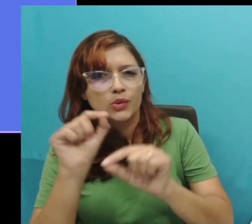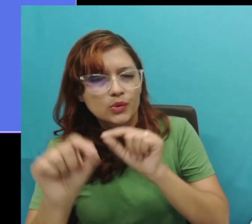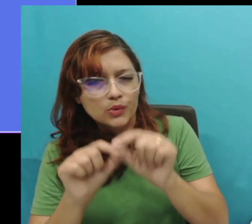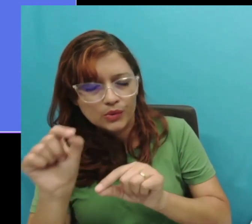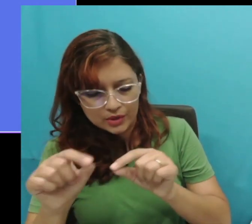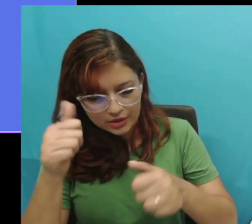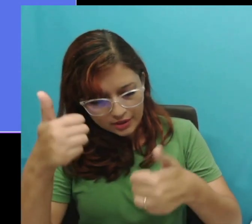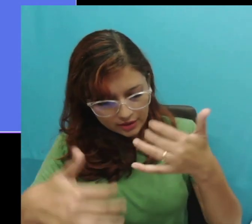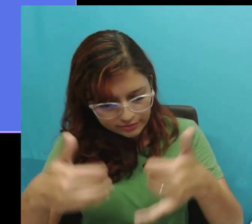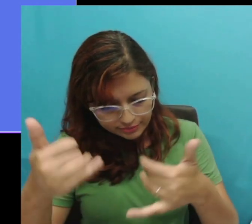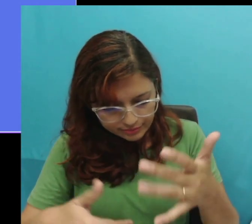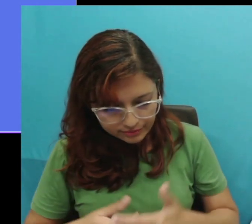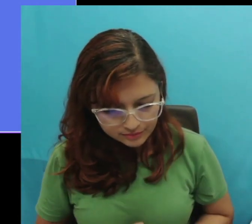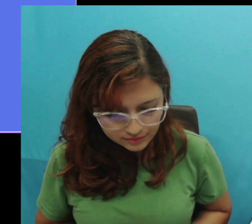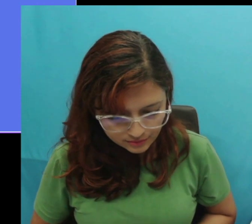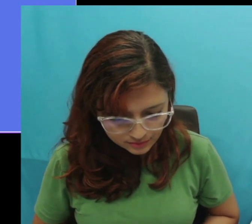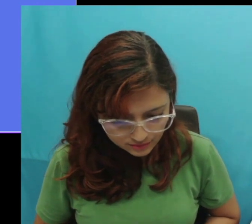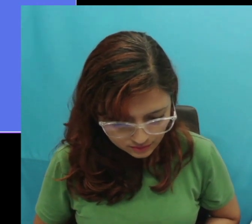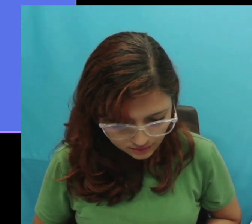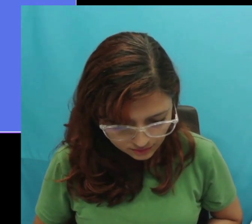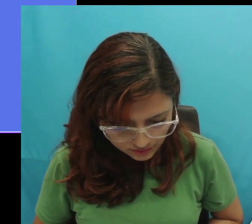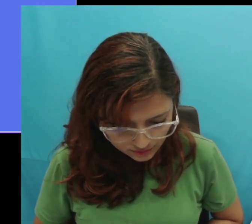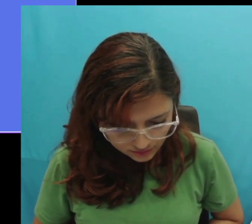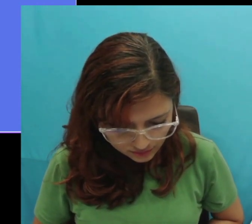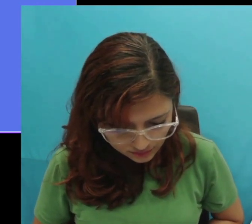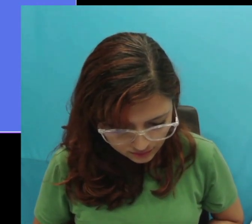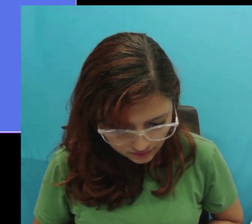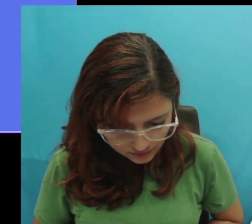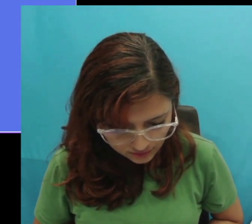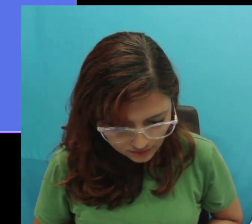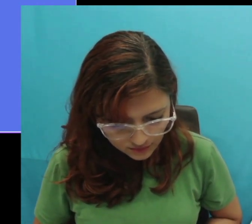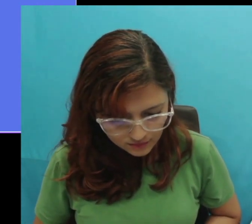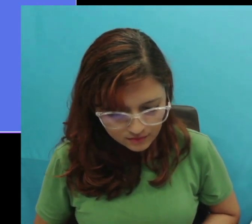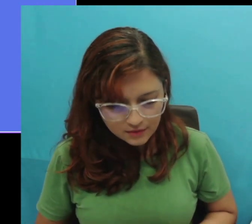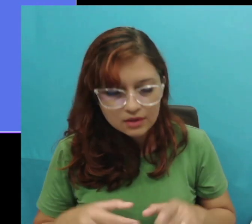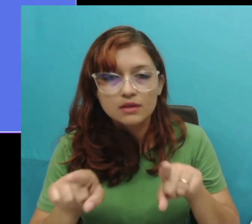Também explicou a respeito da resistência elétrica.